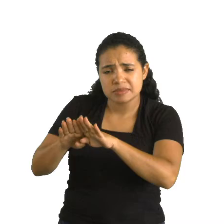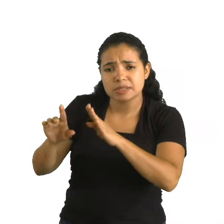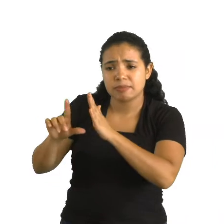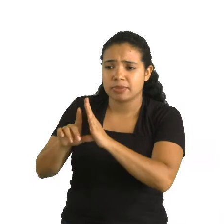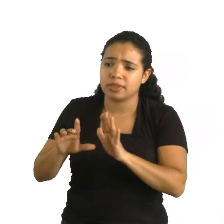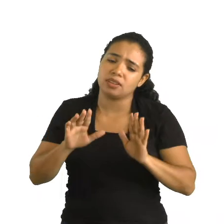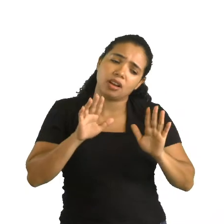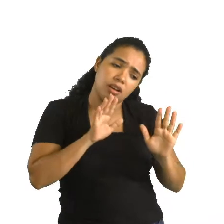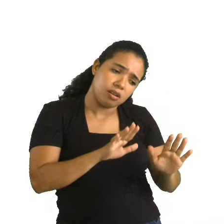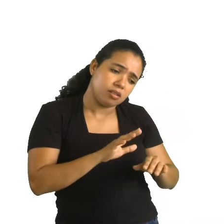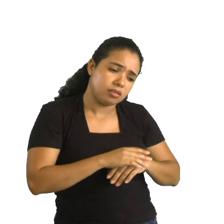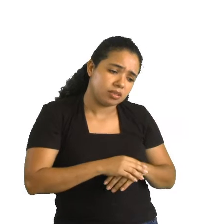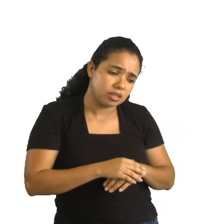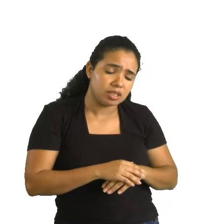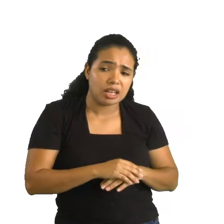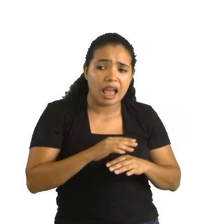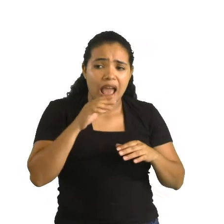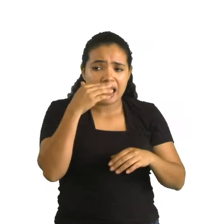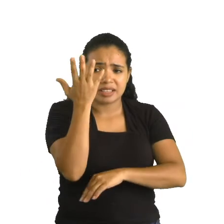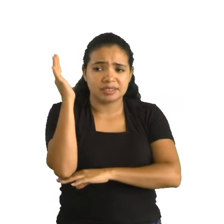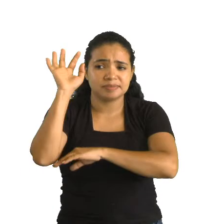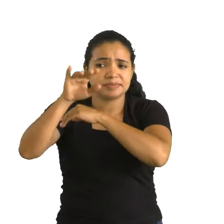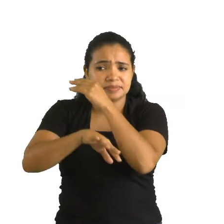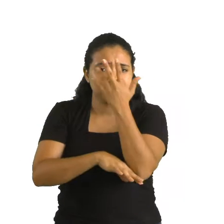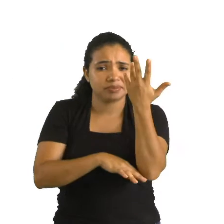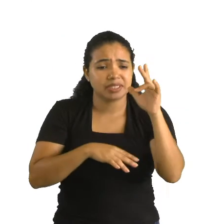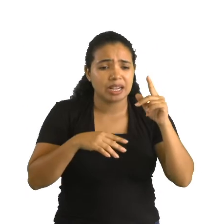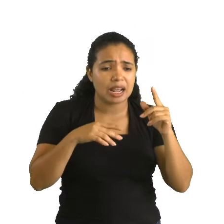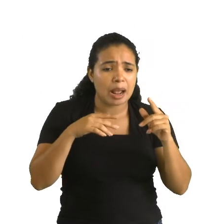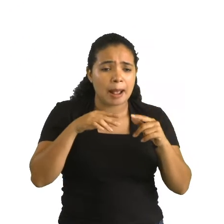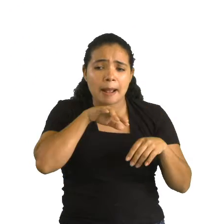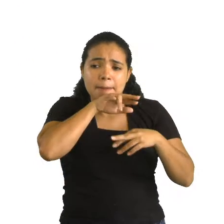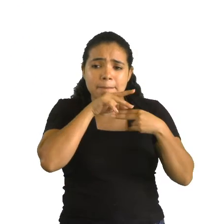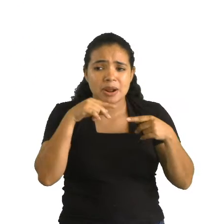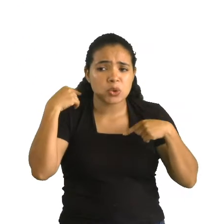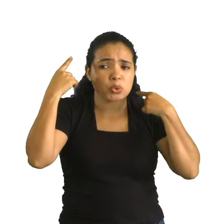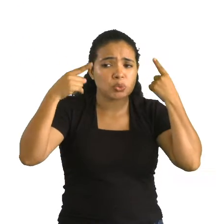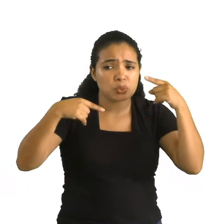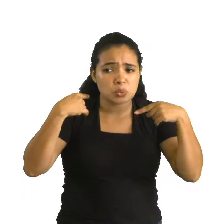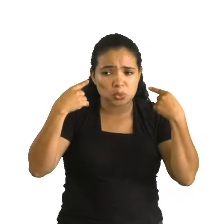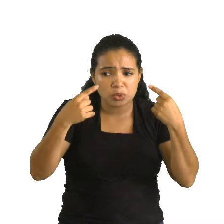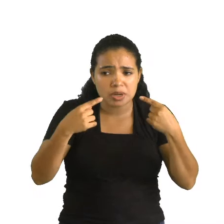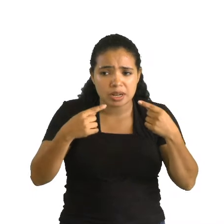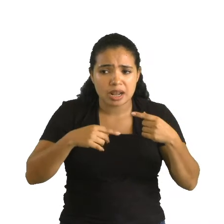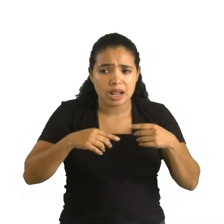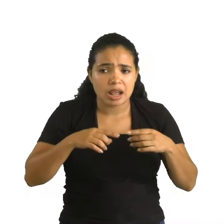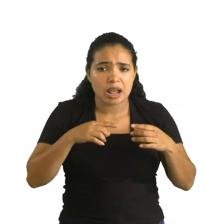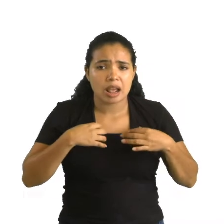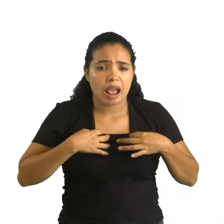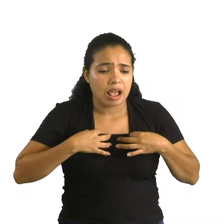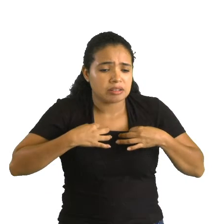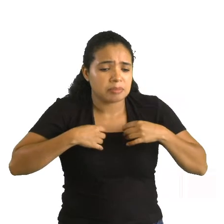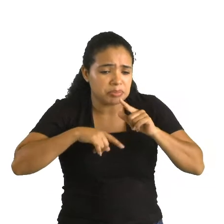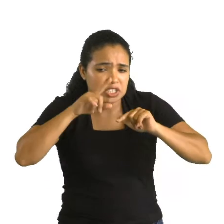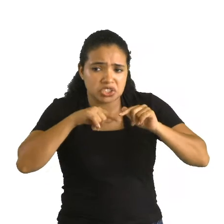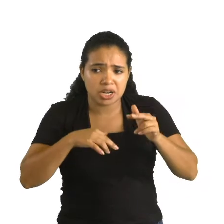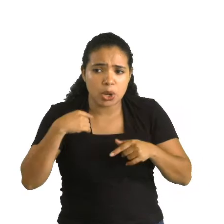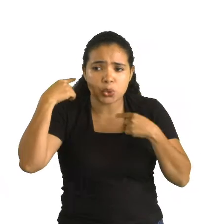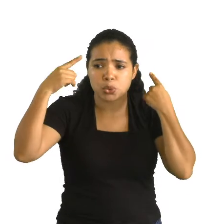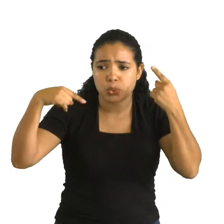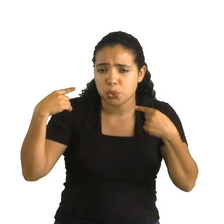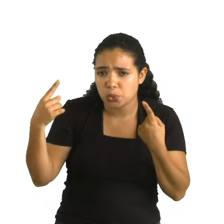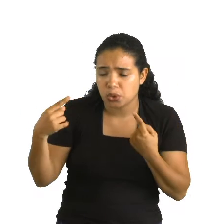Oh, onça Tonha, aqui na floresta só tem bicho biruta, que faz encomenda biruta. Ah, é?